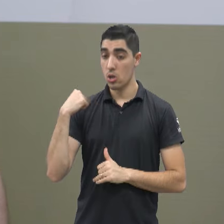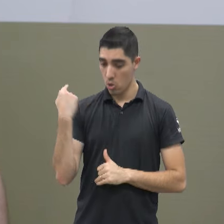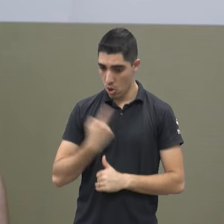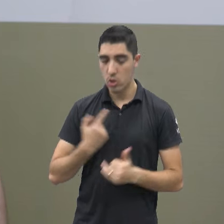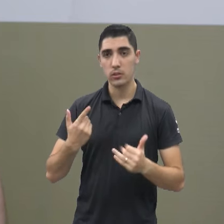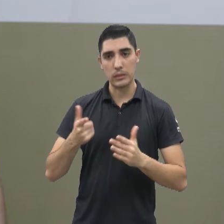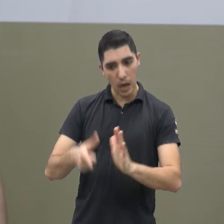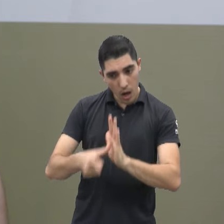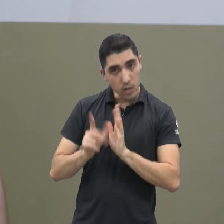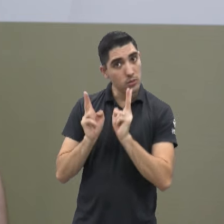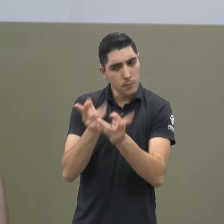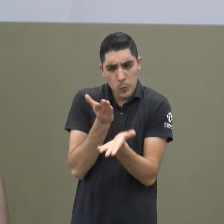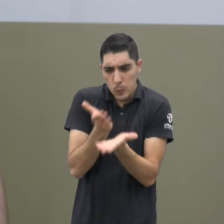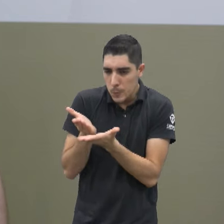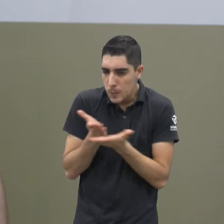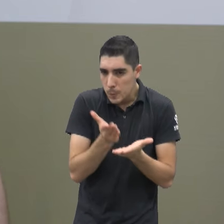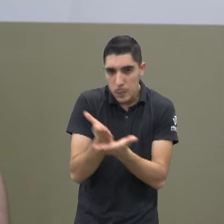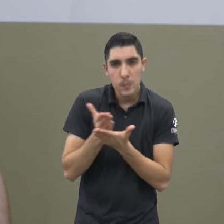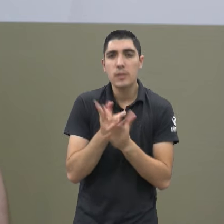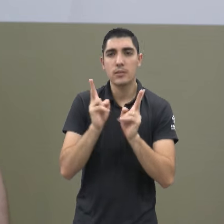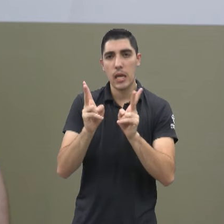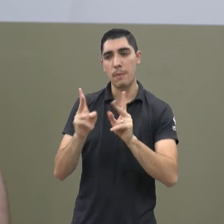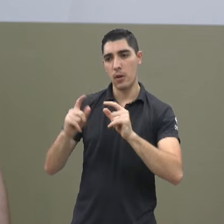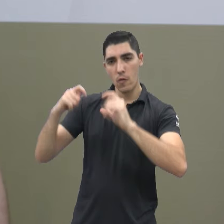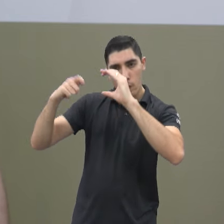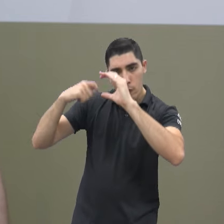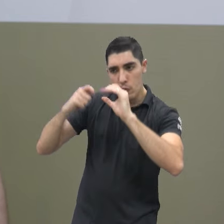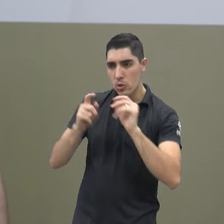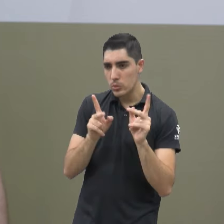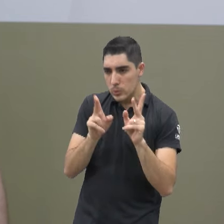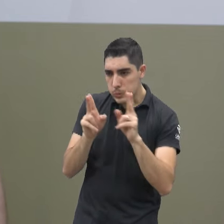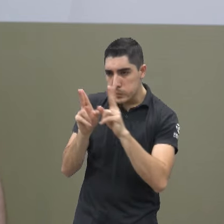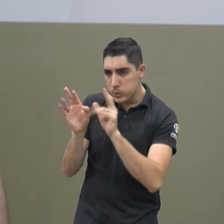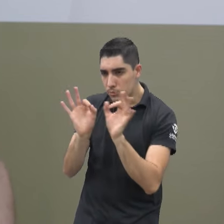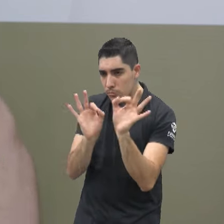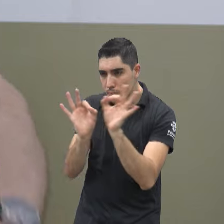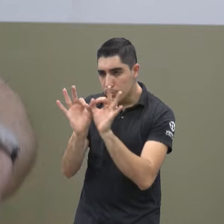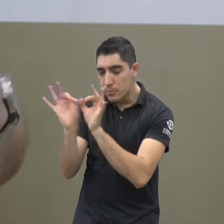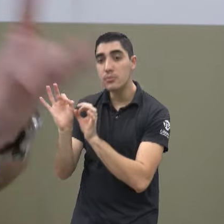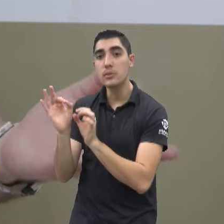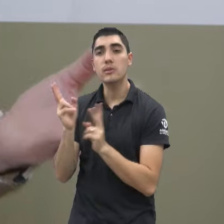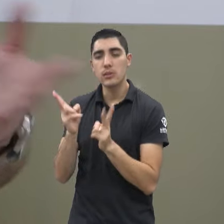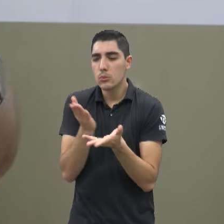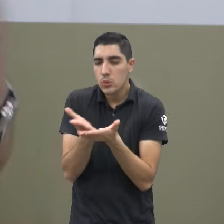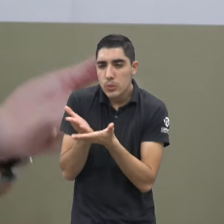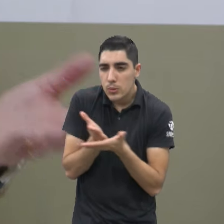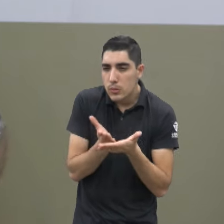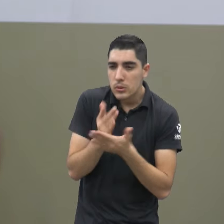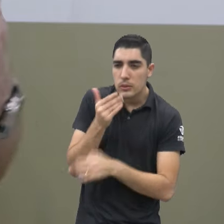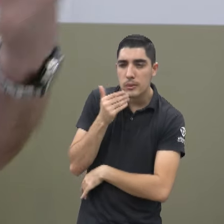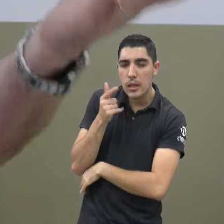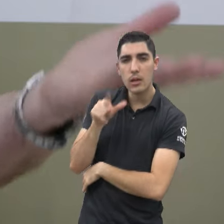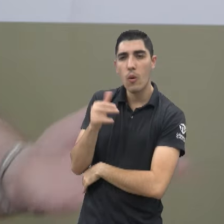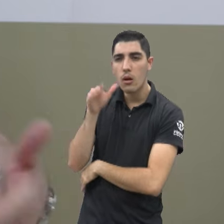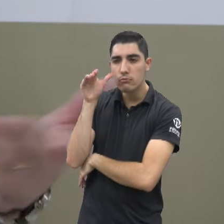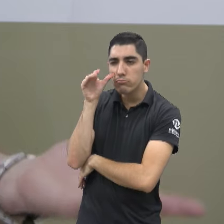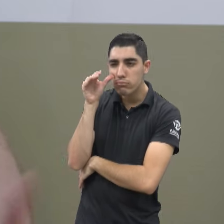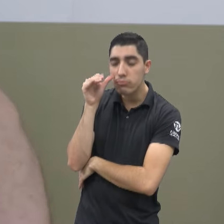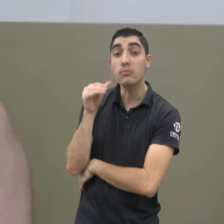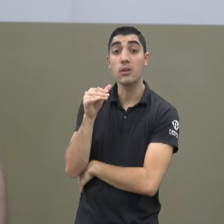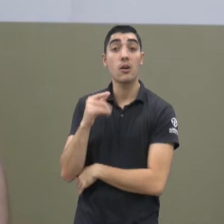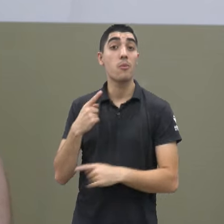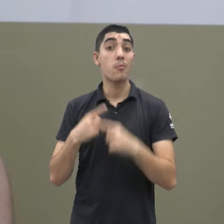Tem todo esse trabalho de edição, de vídeo, de estudo aí. E por isso que a gente sempre fala que todo o time sabe tudo que o outro faz,